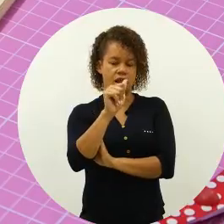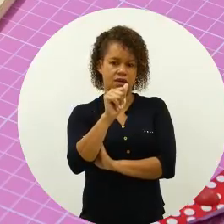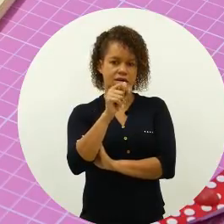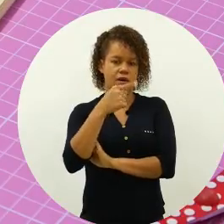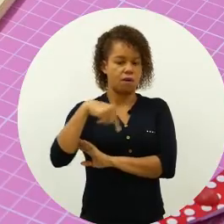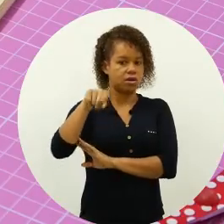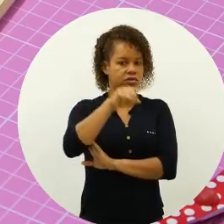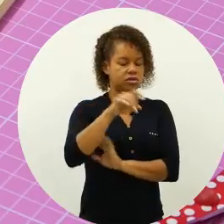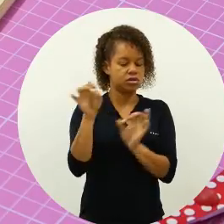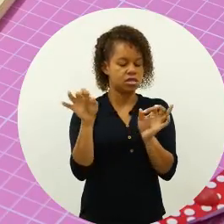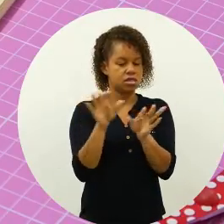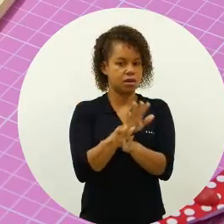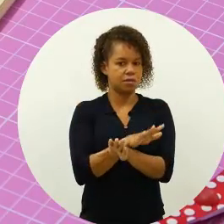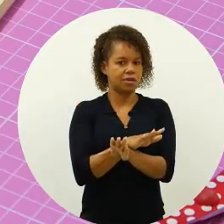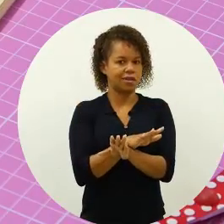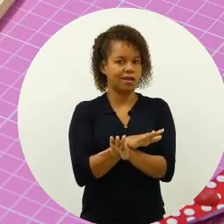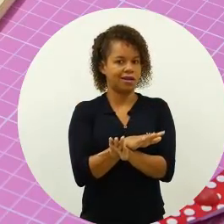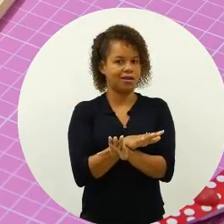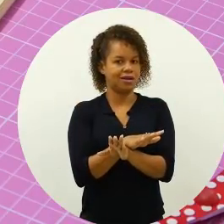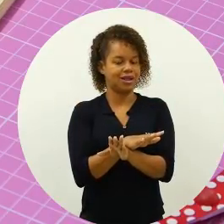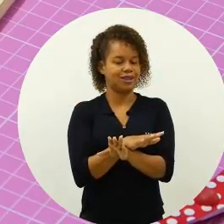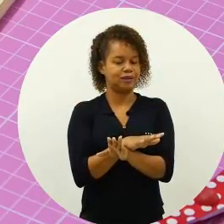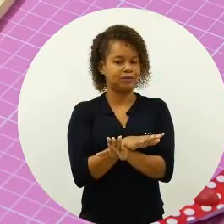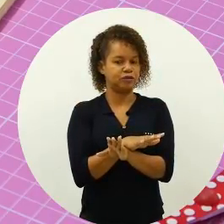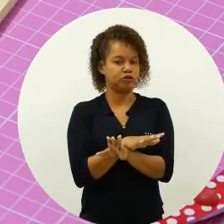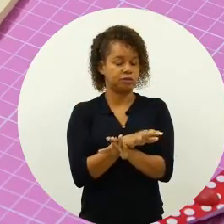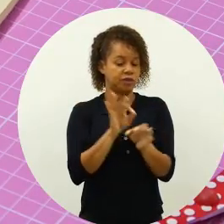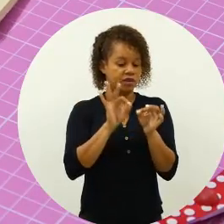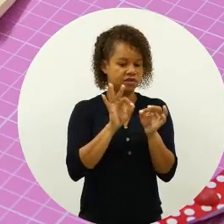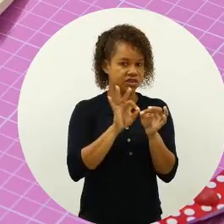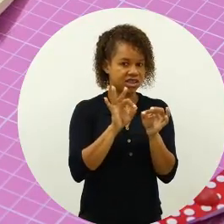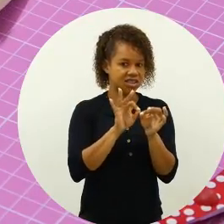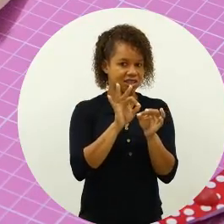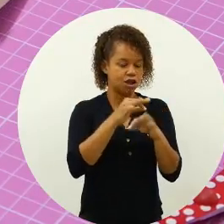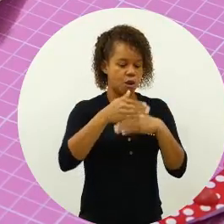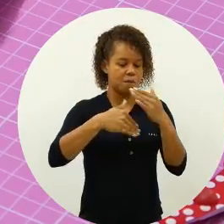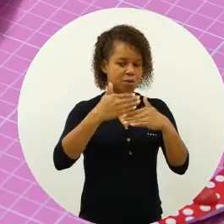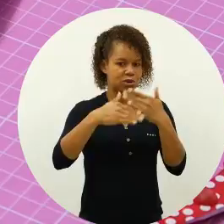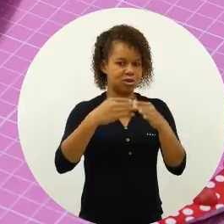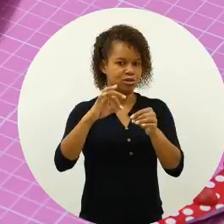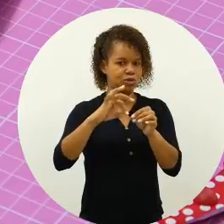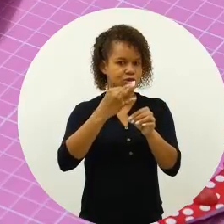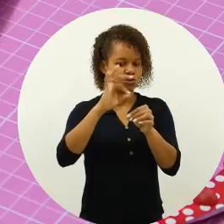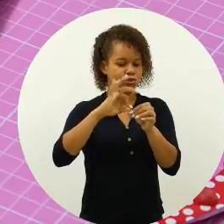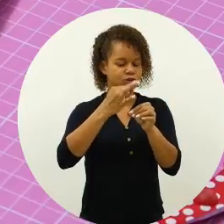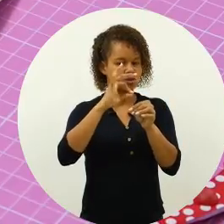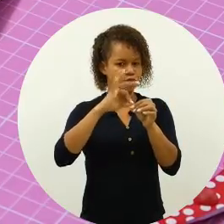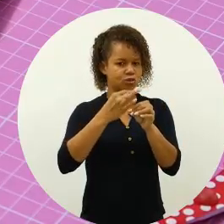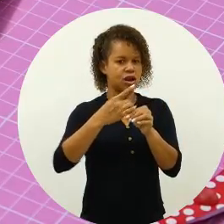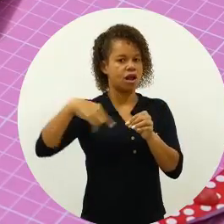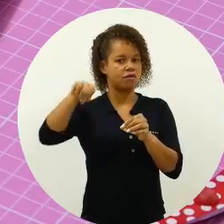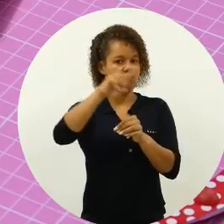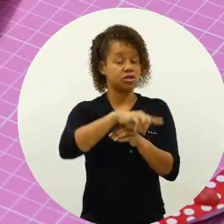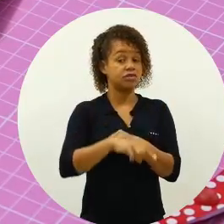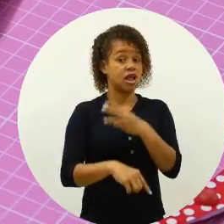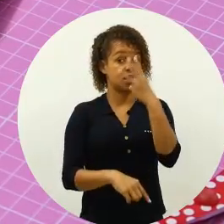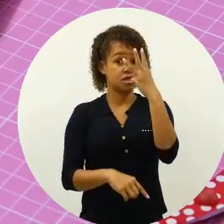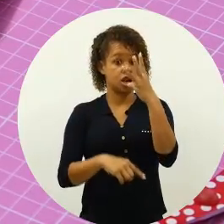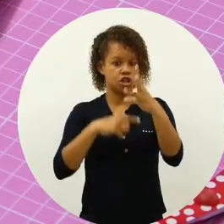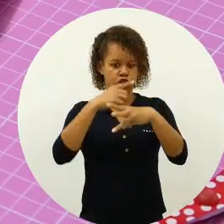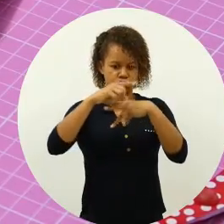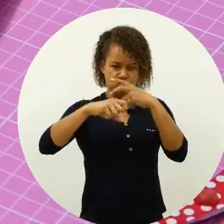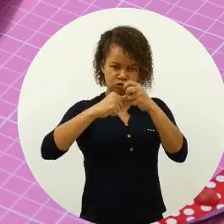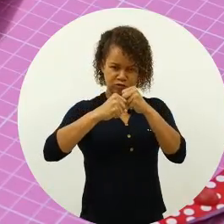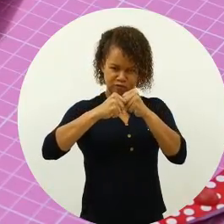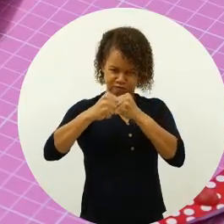Quando vocês terminarem de fazer o processo de costura, você vai dar 3 nós